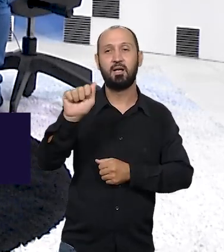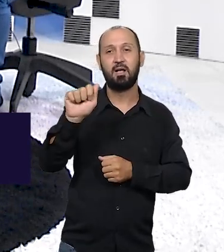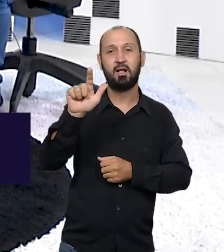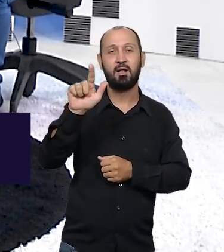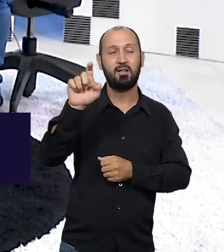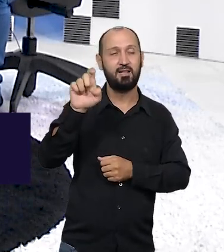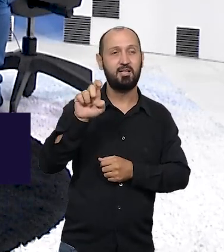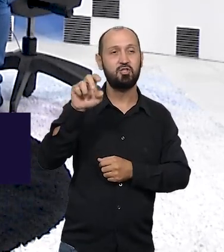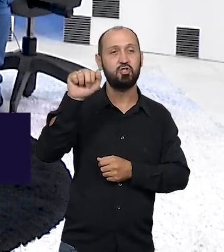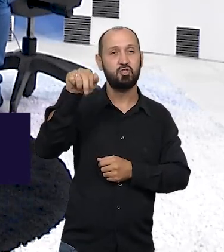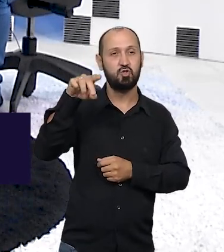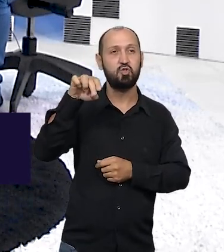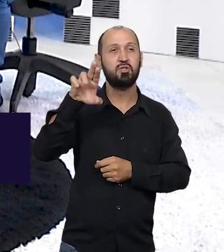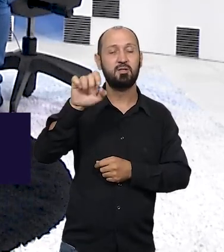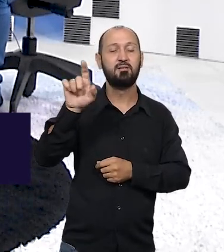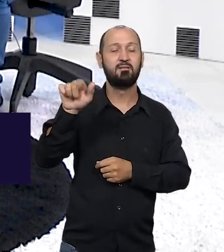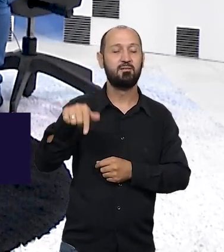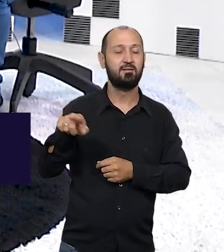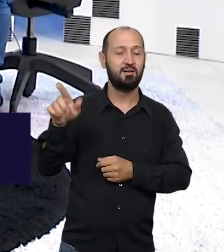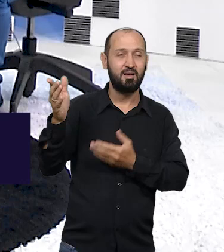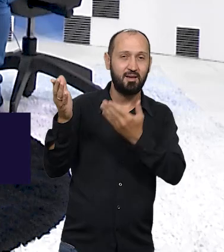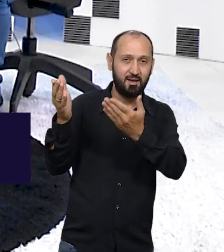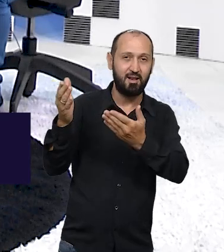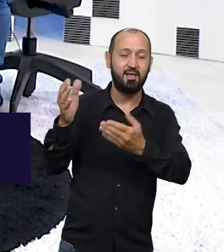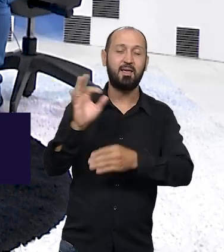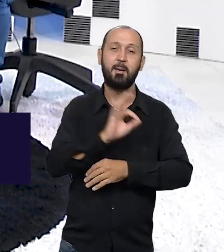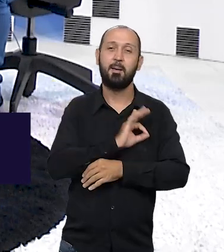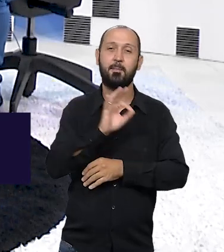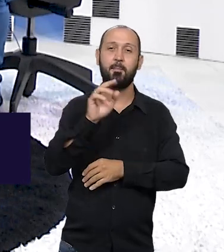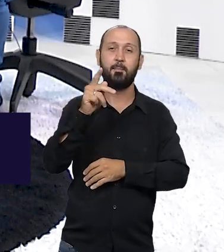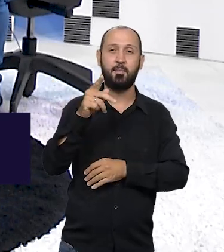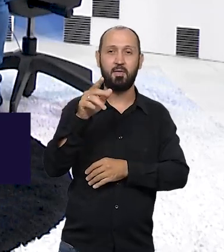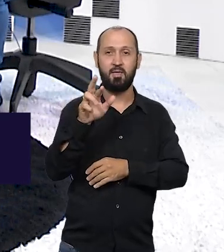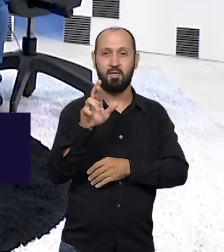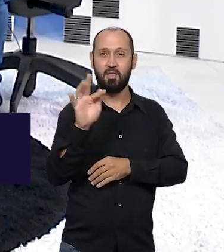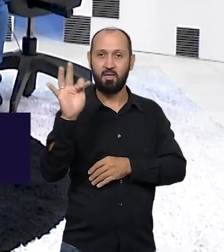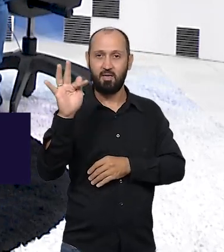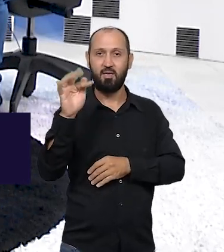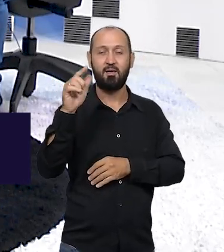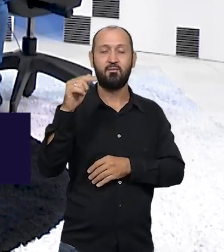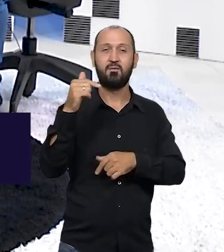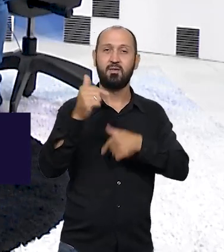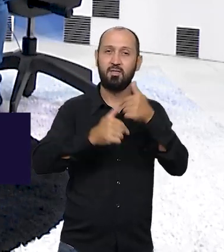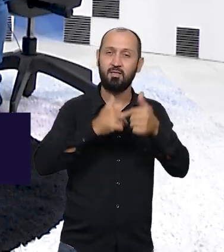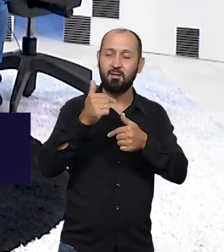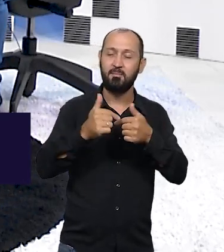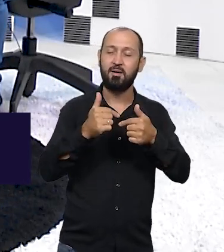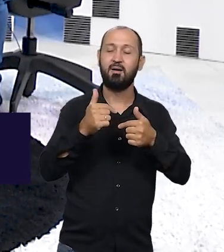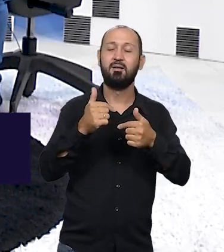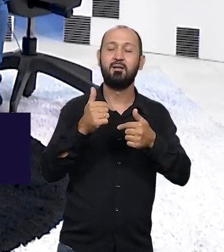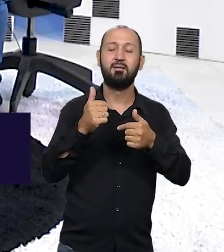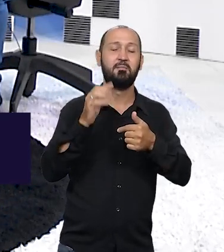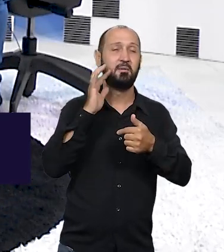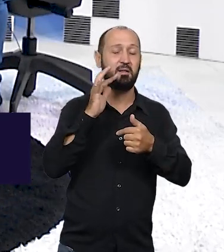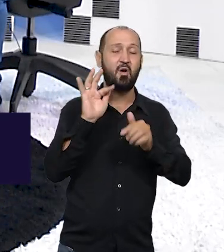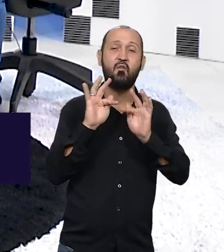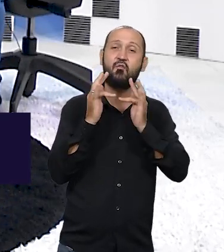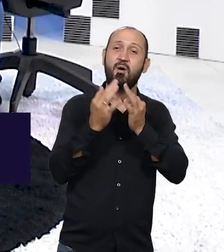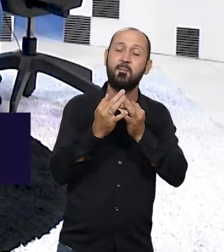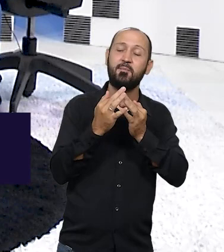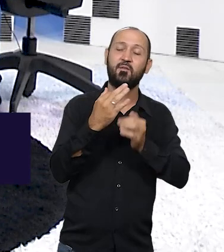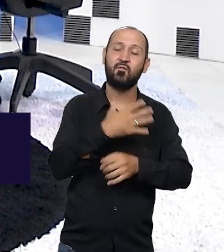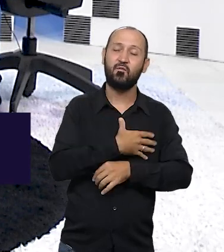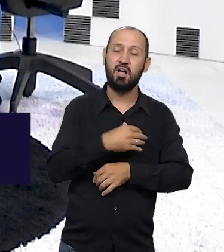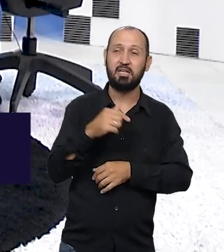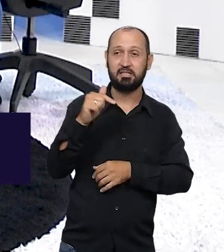Alexandre Figueiredo, ele que é policial rodoviário federal e que tem um trabalho também bastante bacana, né? Tem